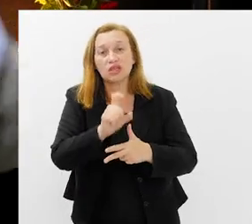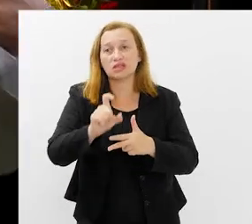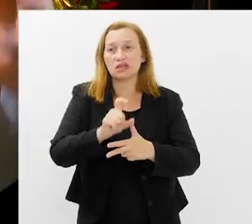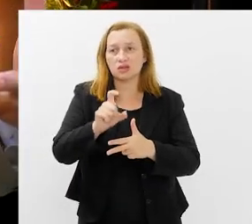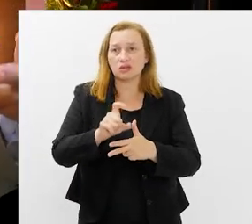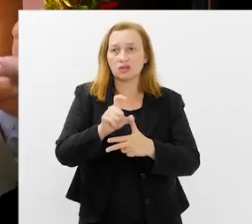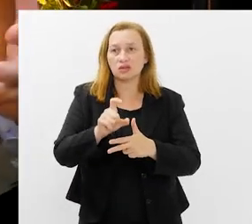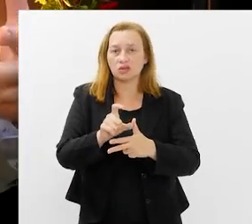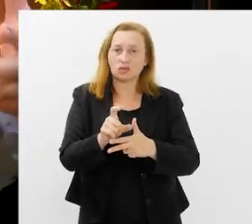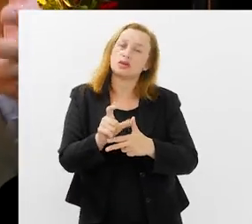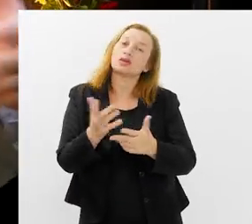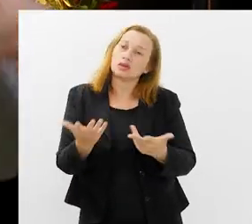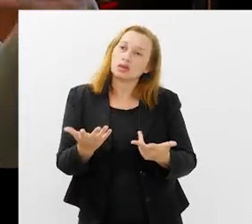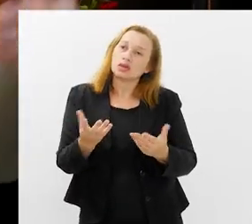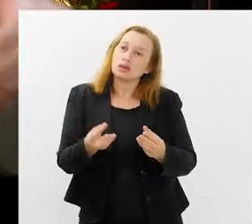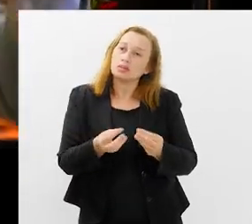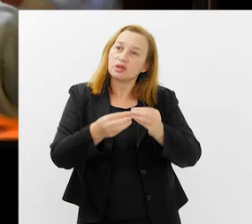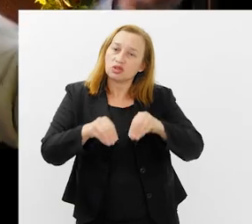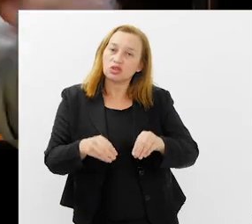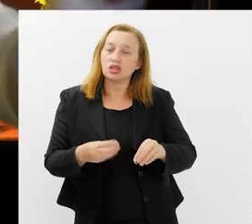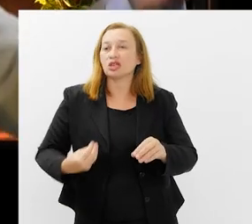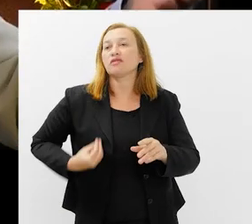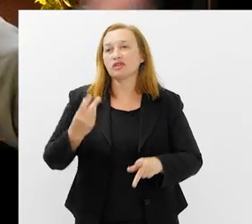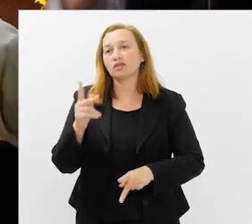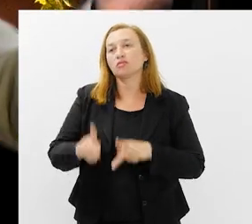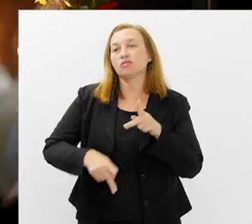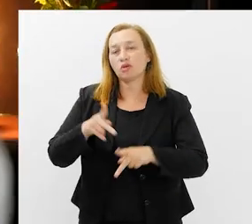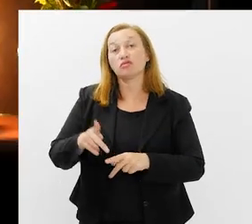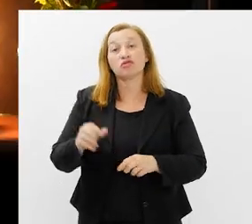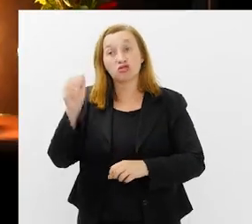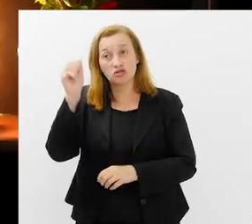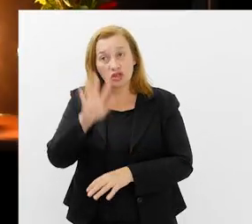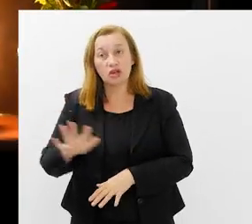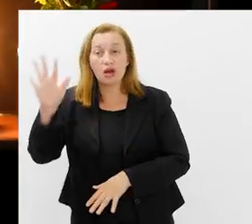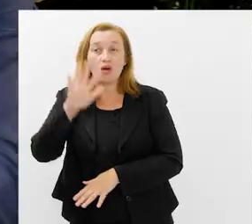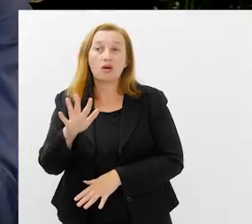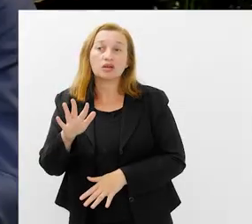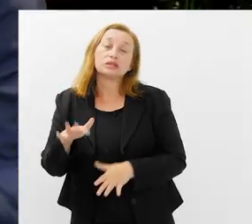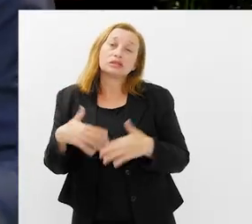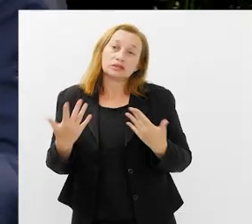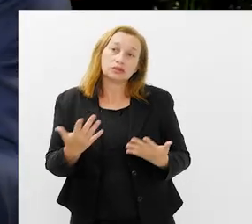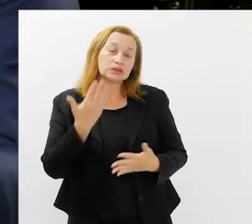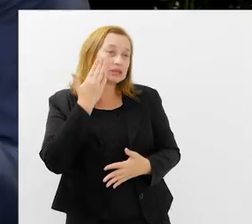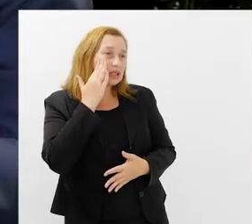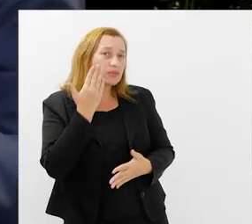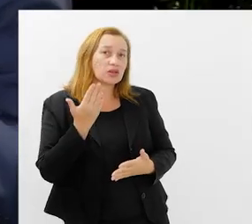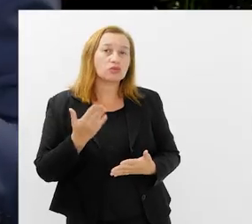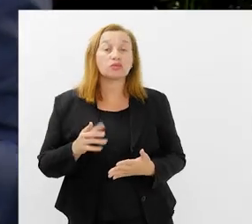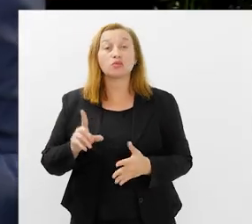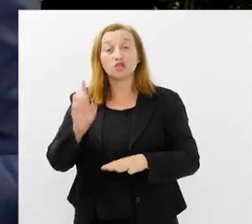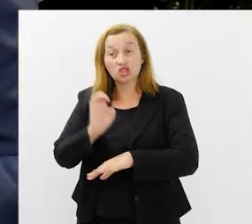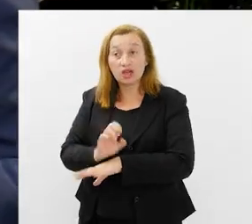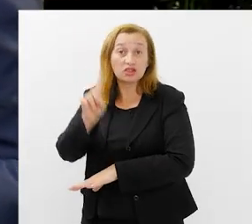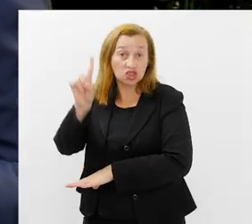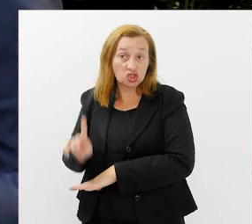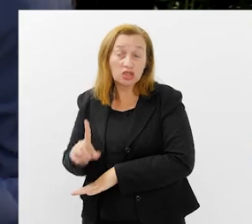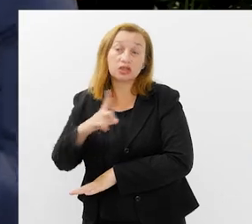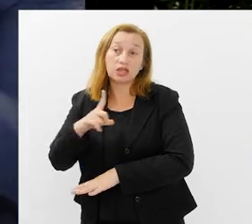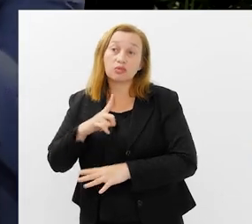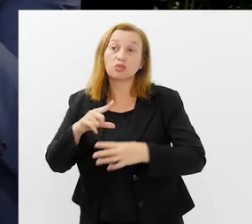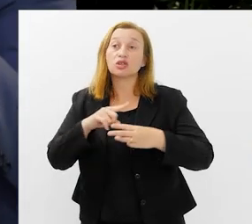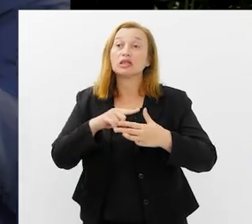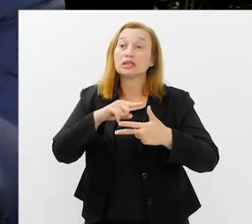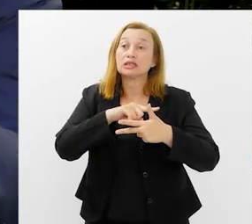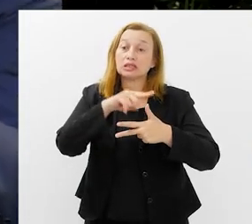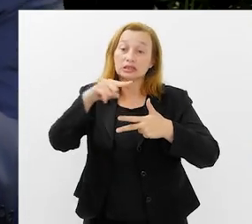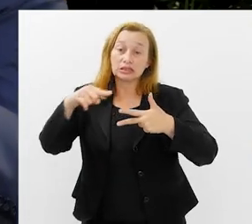executivo, diante de suas omissões, que acabam comprometendo a vida das pessoas de um modo geral. Porque está exatamente na lógica do Estado de Direito, né? Nós